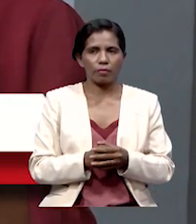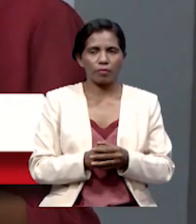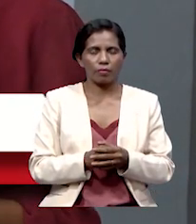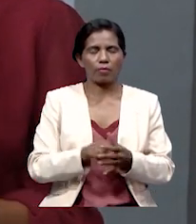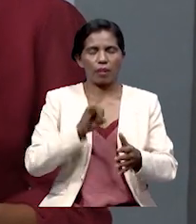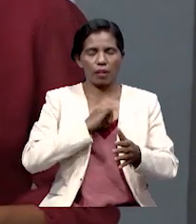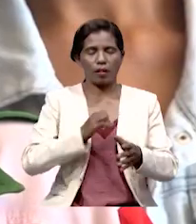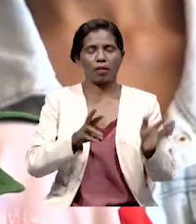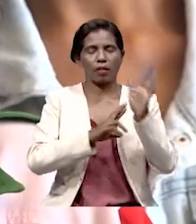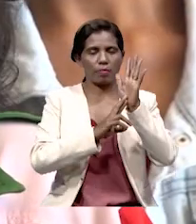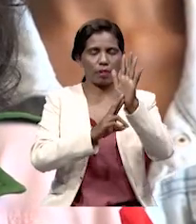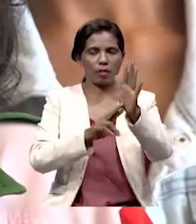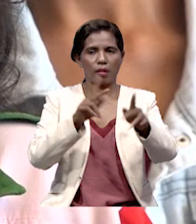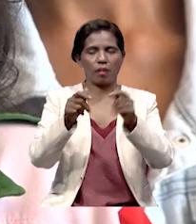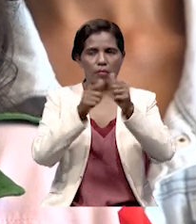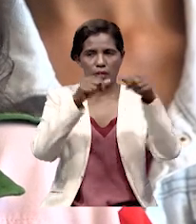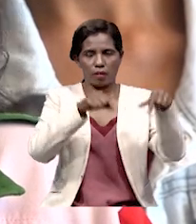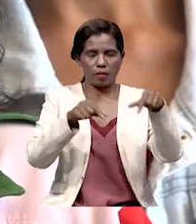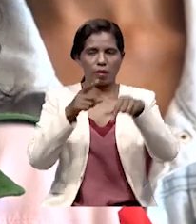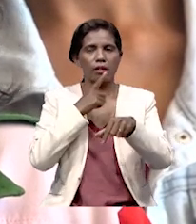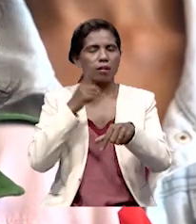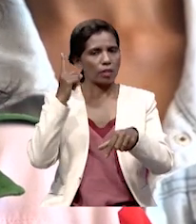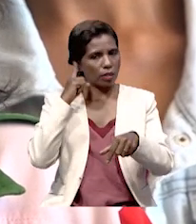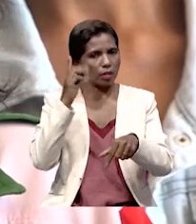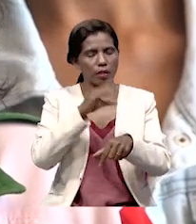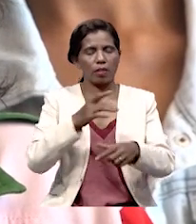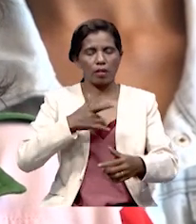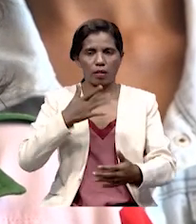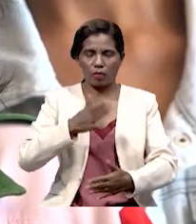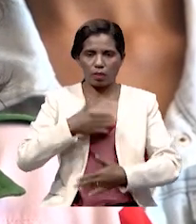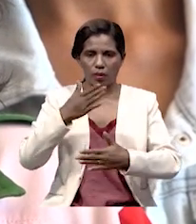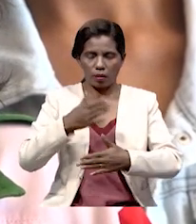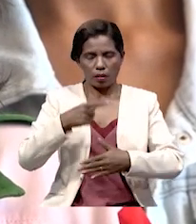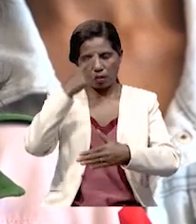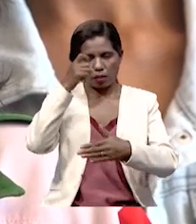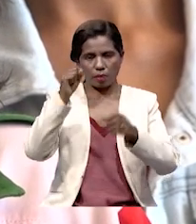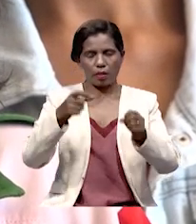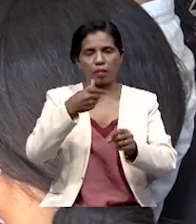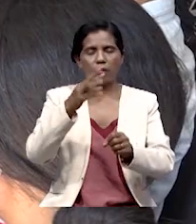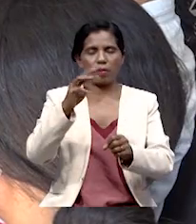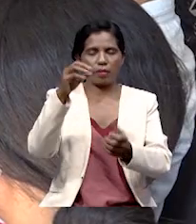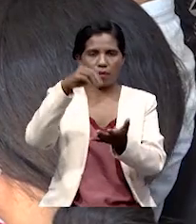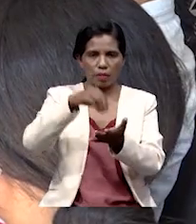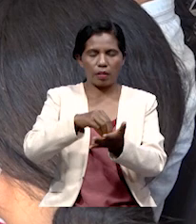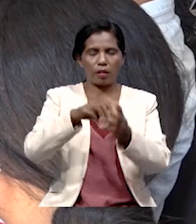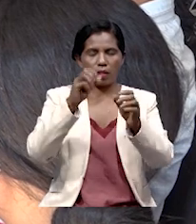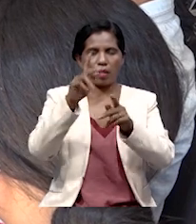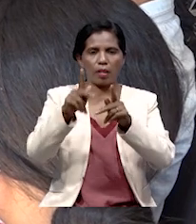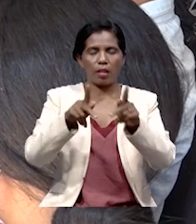Hawan sang representante ema ho deficiencia tilu kontenti tebes tamba GMN bele tau ona ema